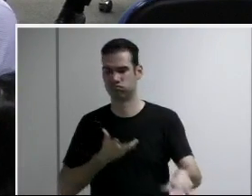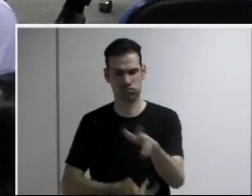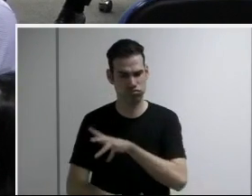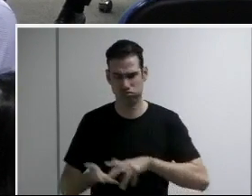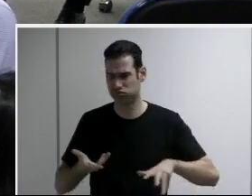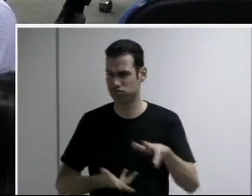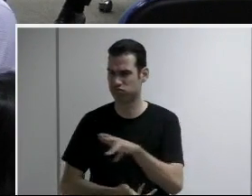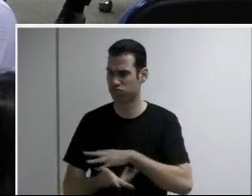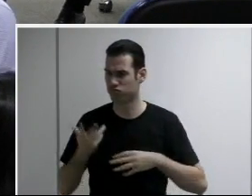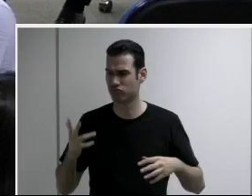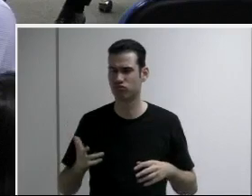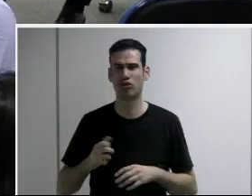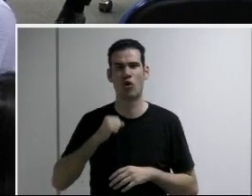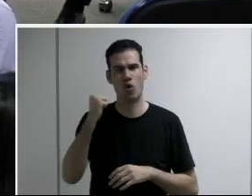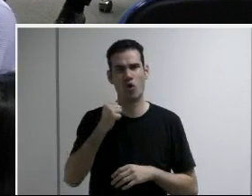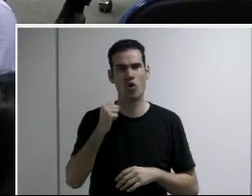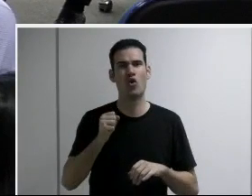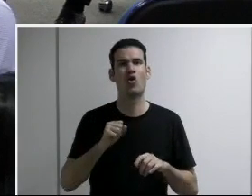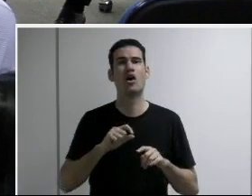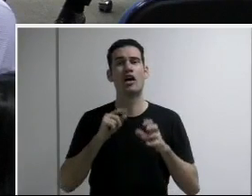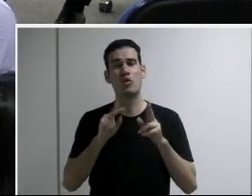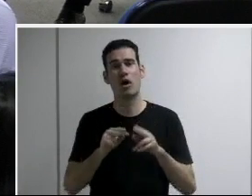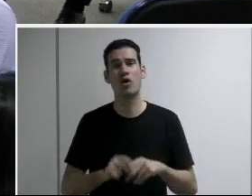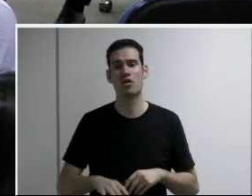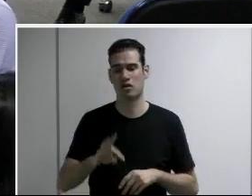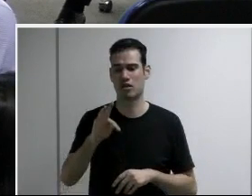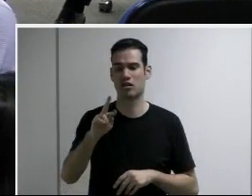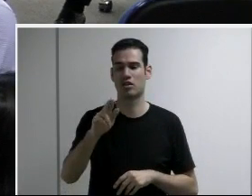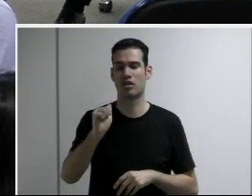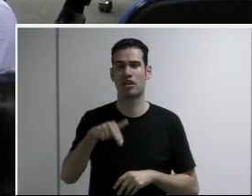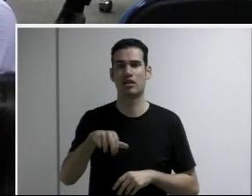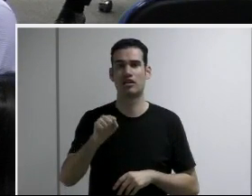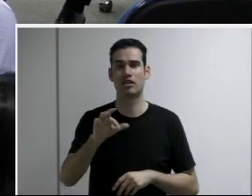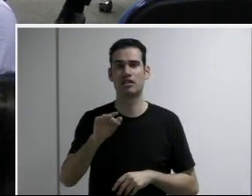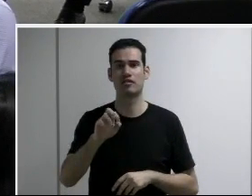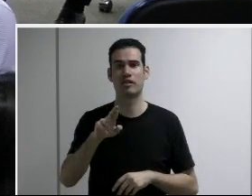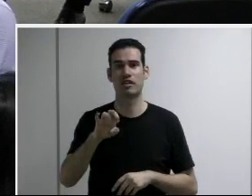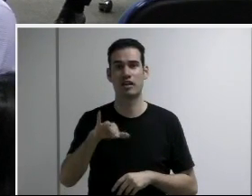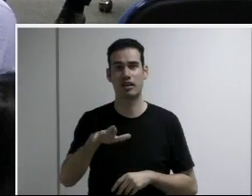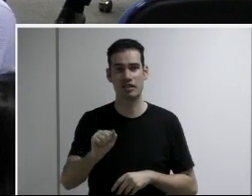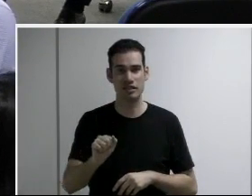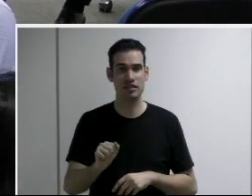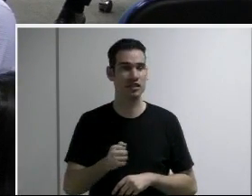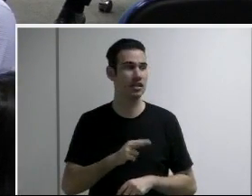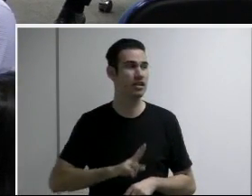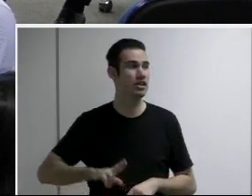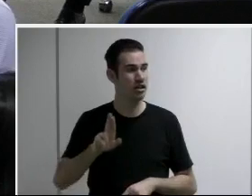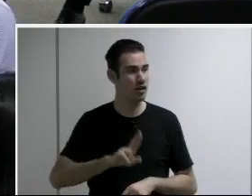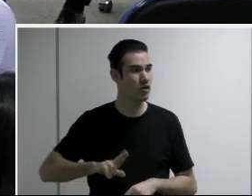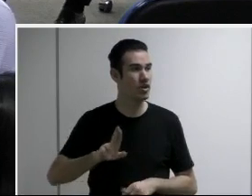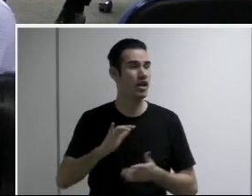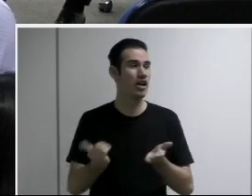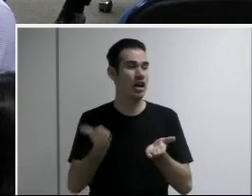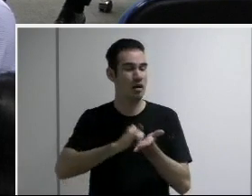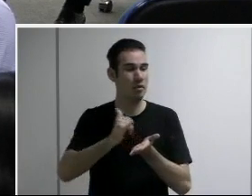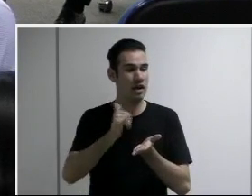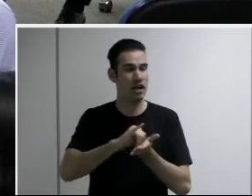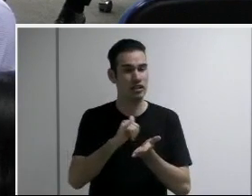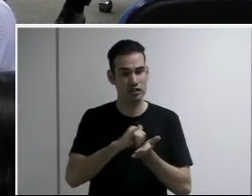sociais é transferência internacional de dados. O táxi que eu peguei daqui no aeroporto, chamando um aplicativo que usa a Amazon Web Services, fez